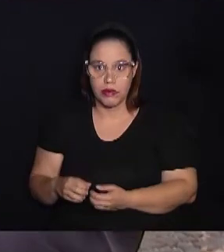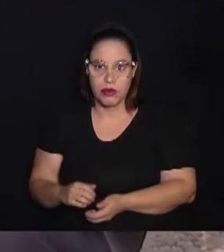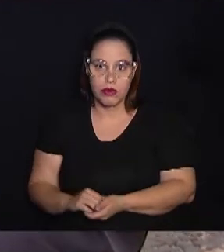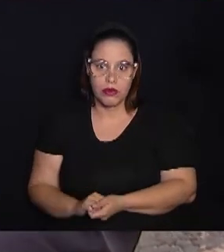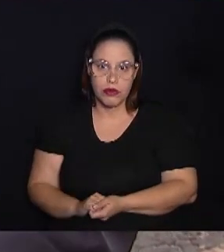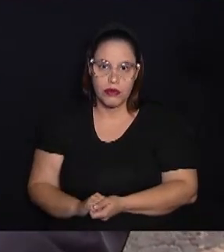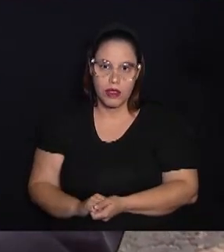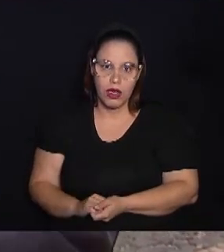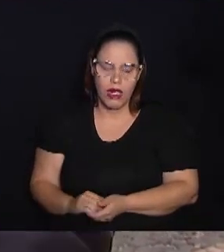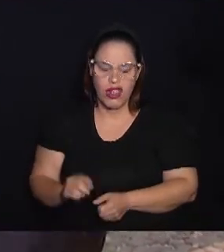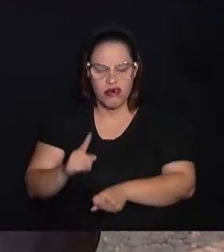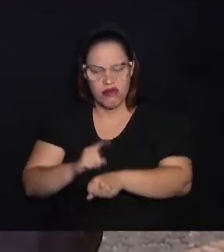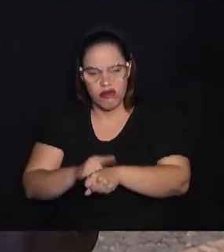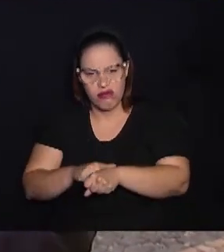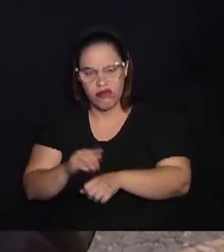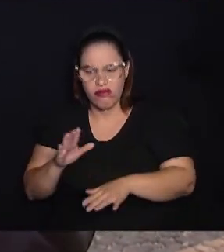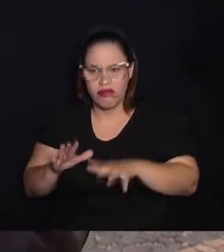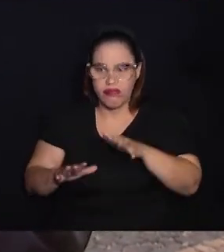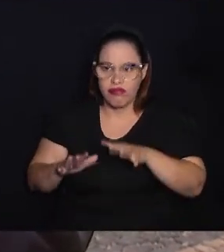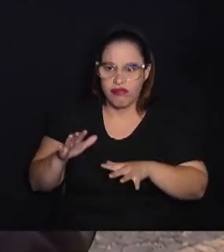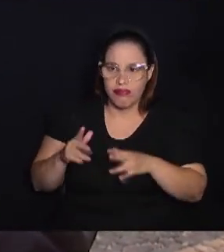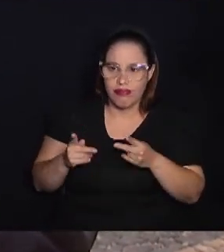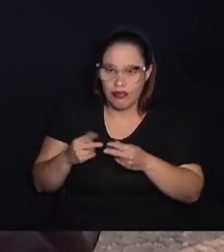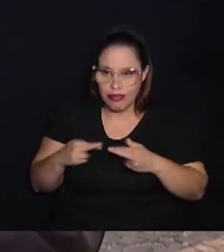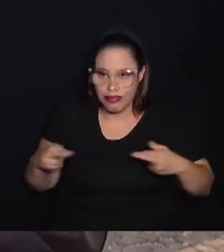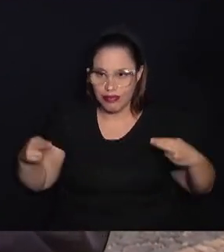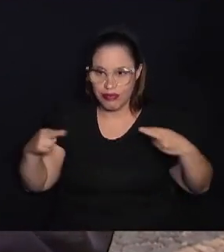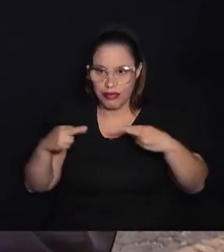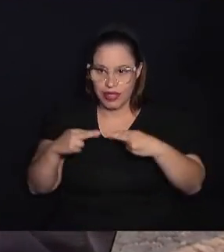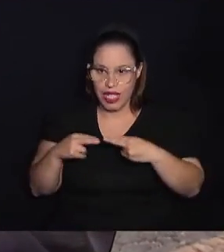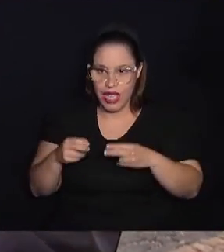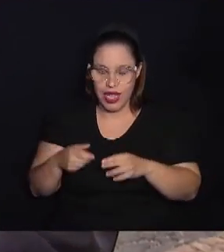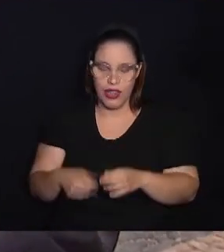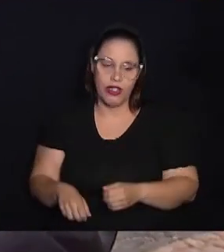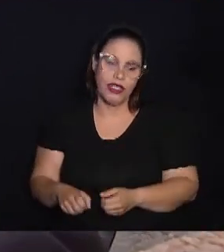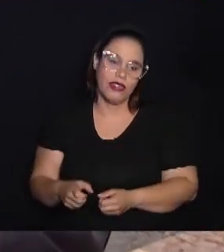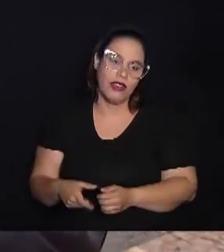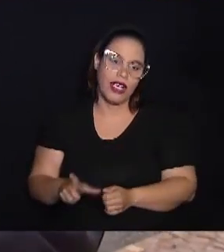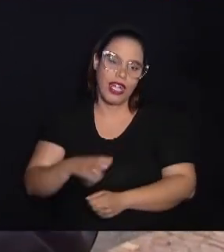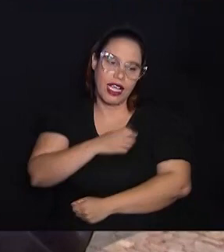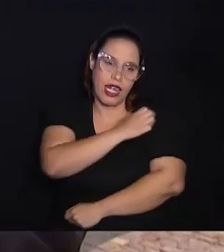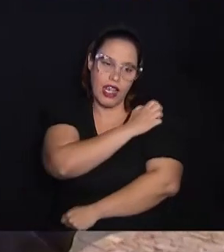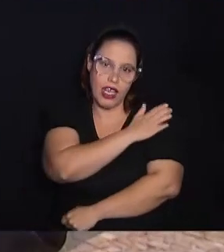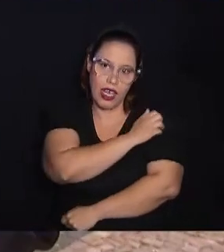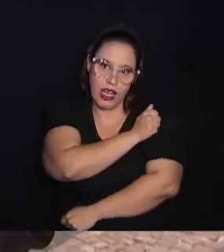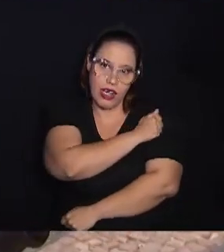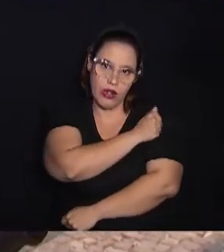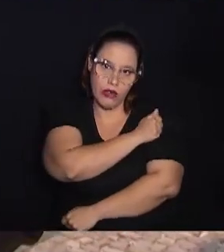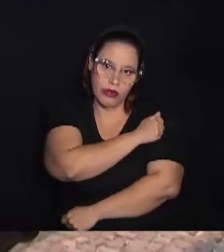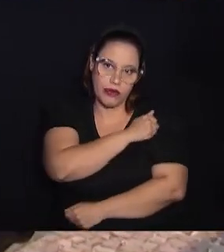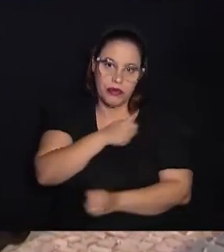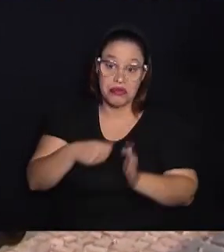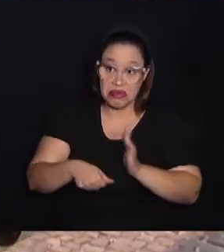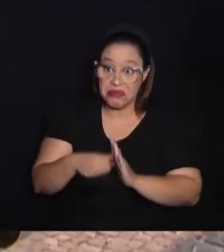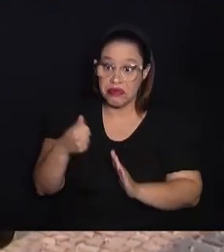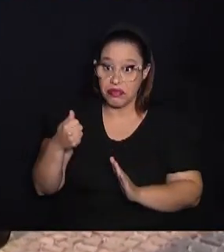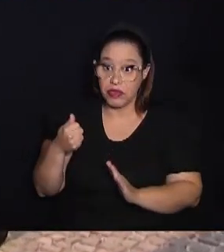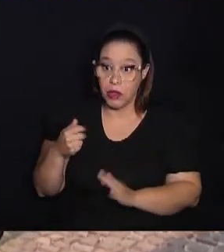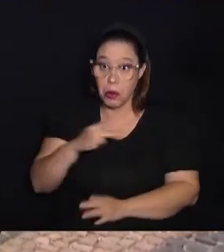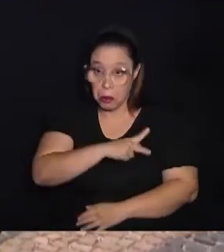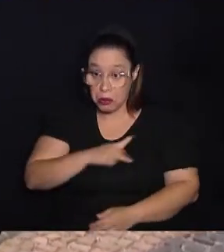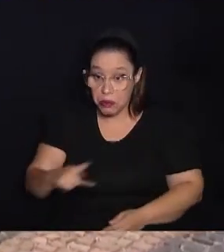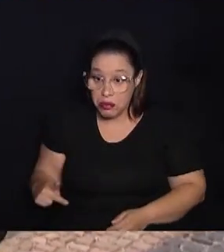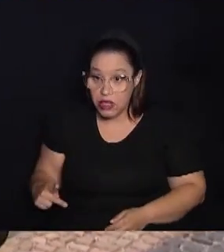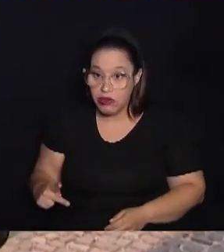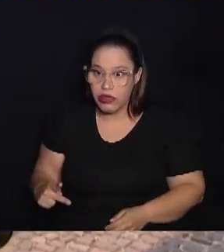até bem pouco tempo a gente fazia assim, uma reunião de ex-alunos. Eu cheguei a participar, participei de uma até como prefeito, quando eu